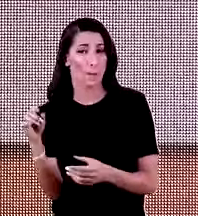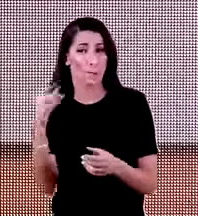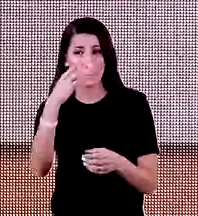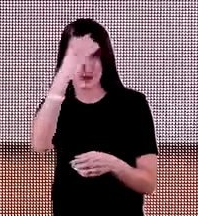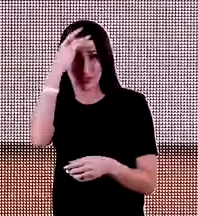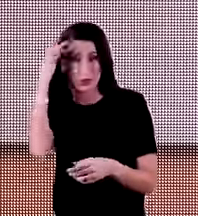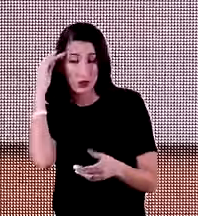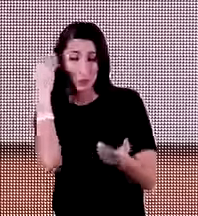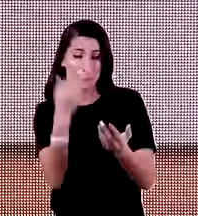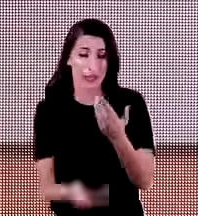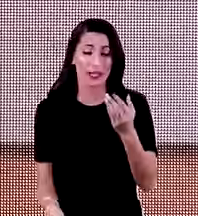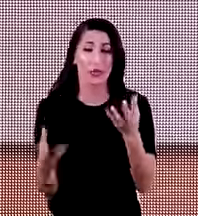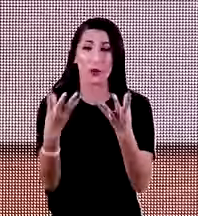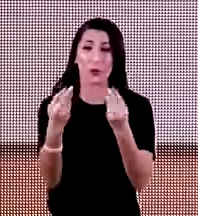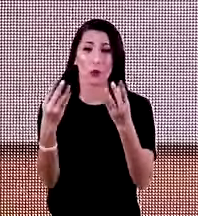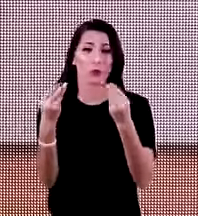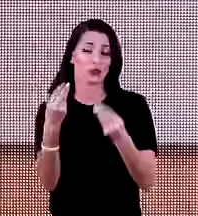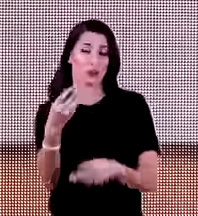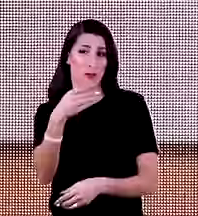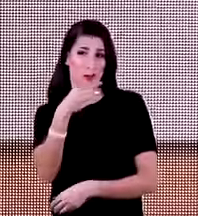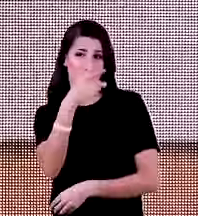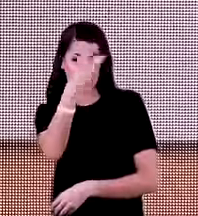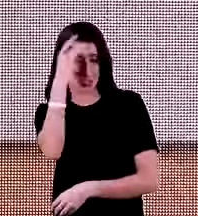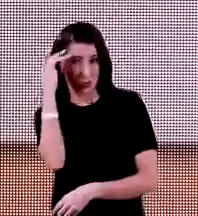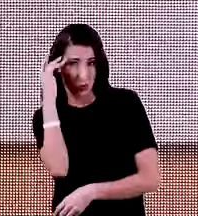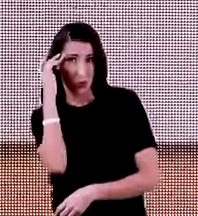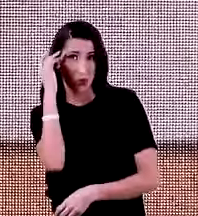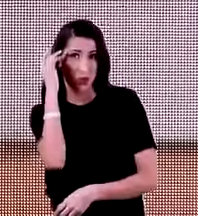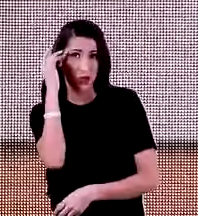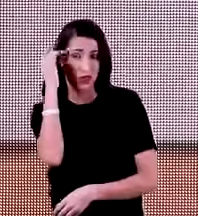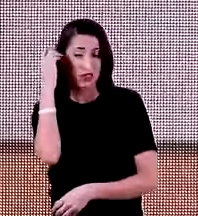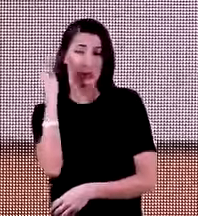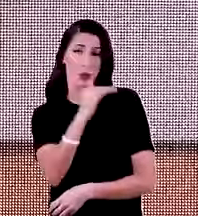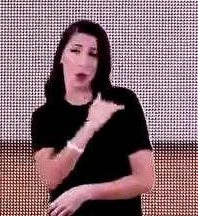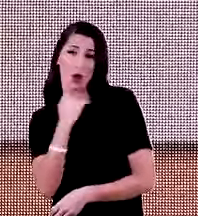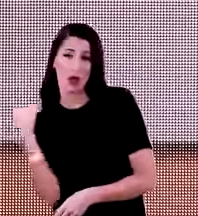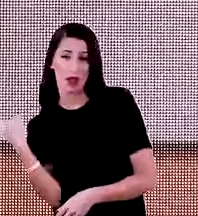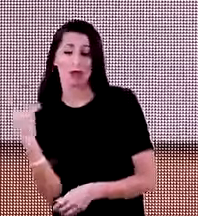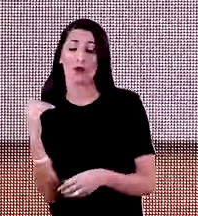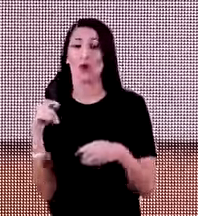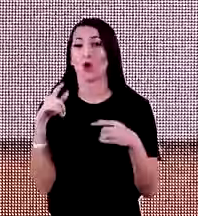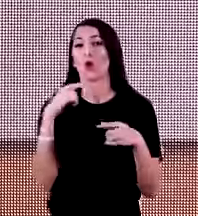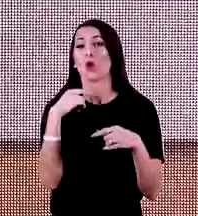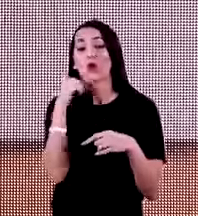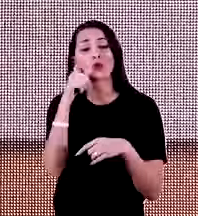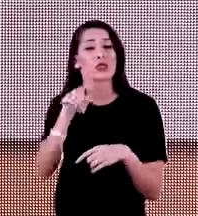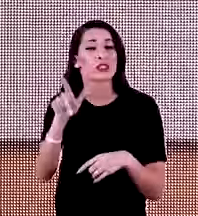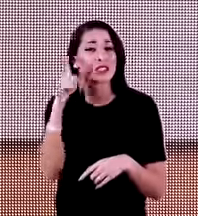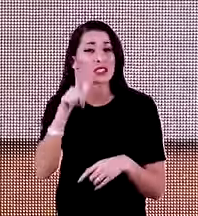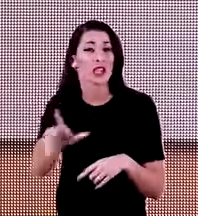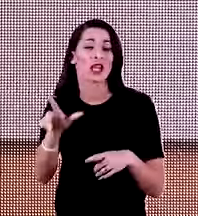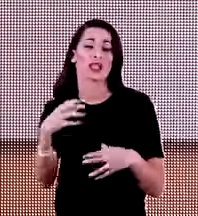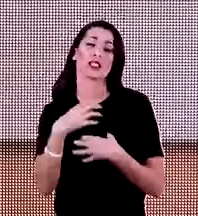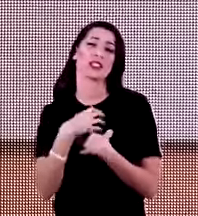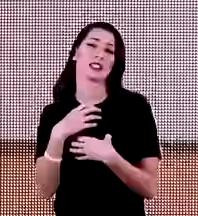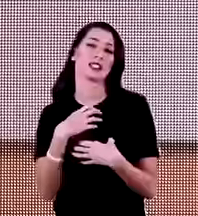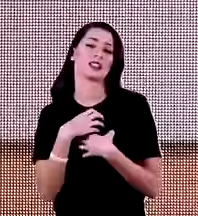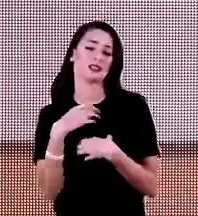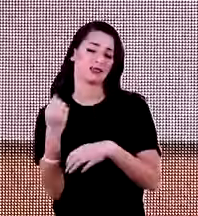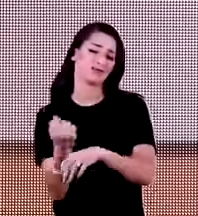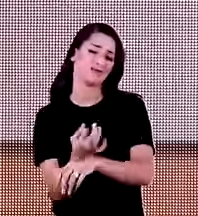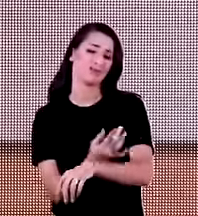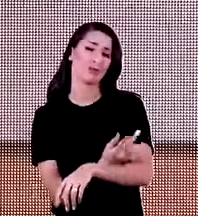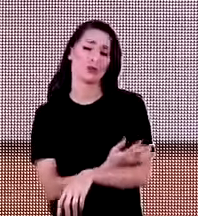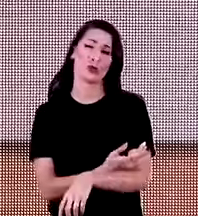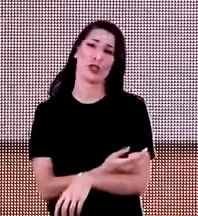só possa realmente conseguir sentir essa emoção. Mas eu quero que por um momento você pense como era difícil